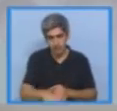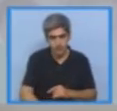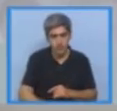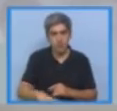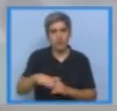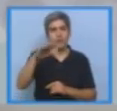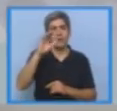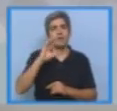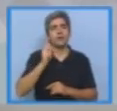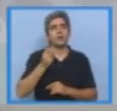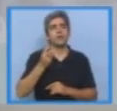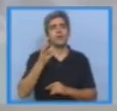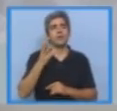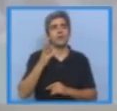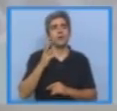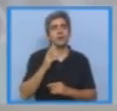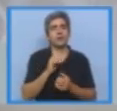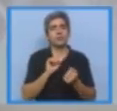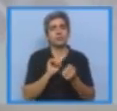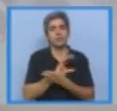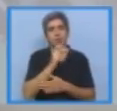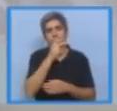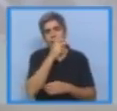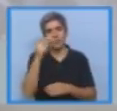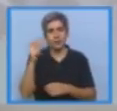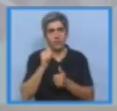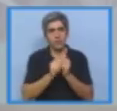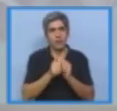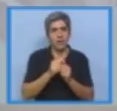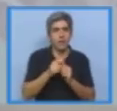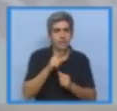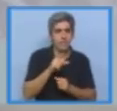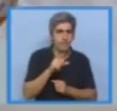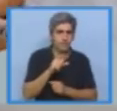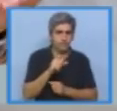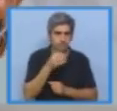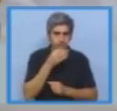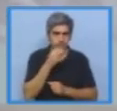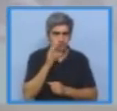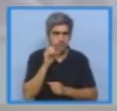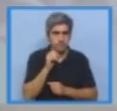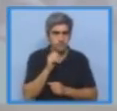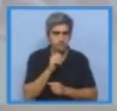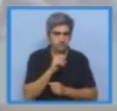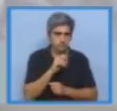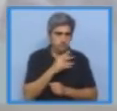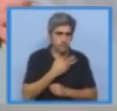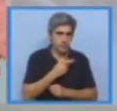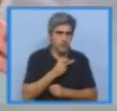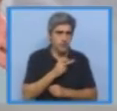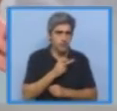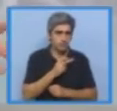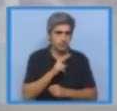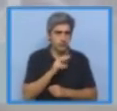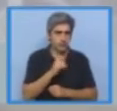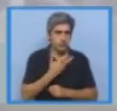é? Quantos títulos de jornais desportivos não referem David e Golias, não é? E que são